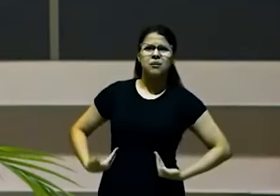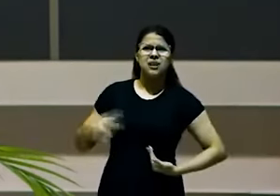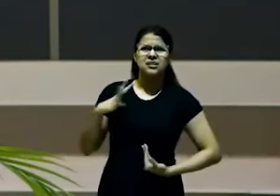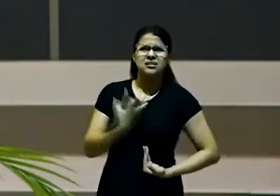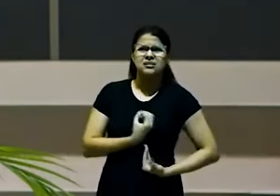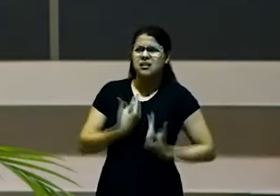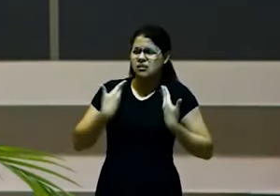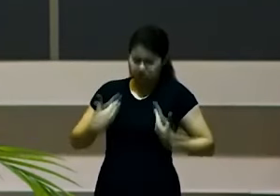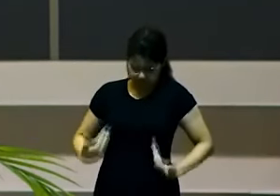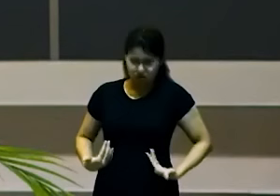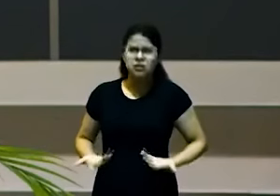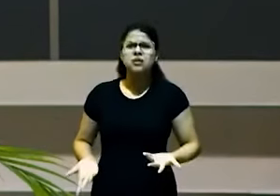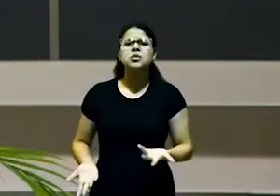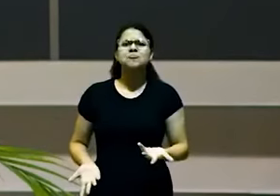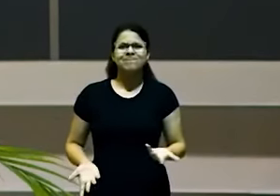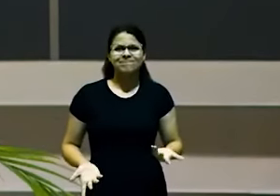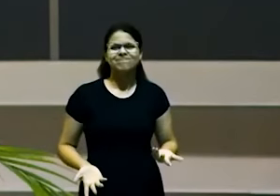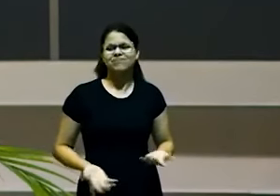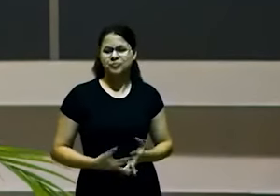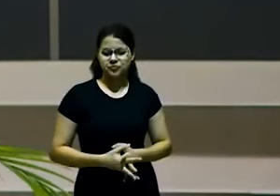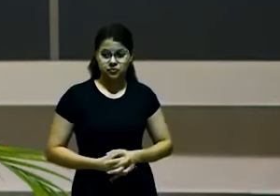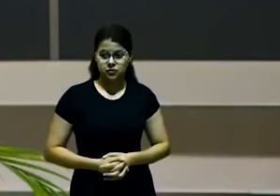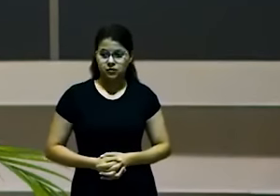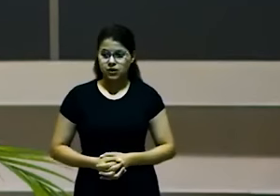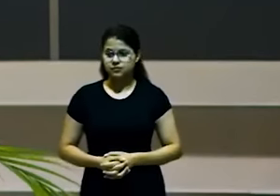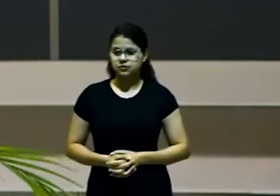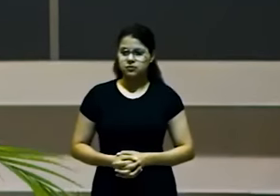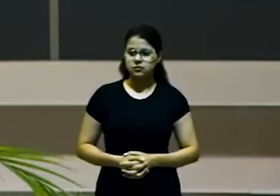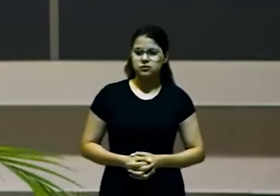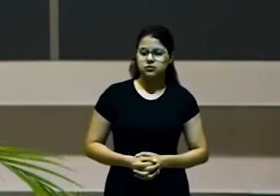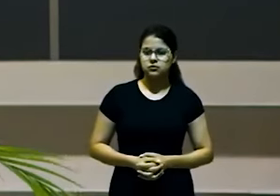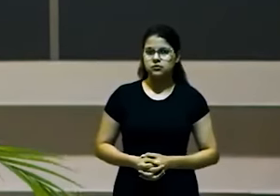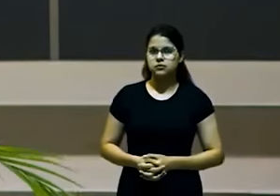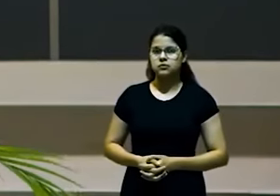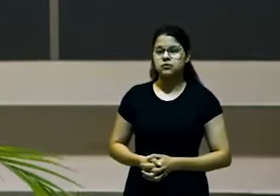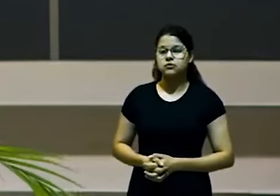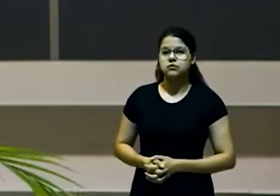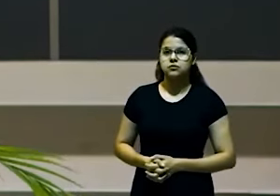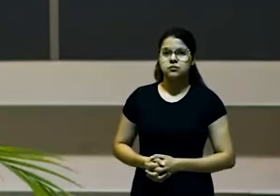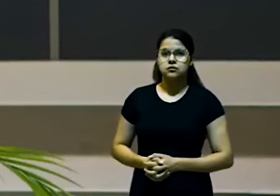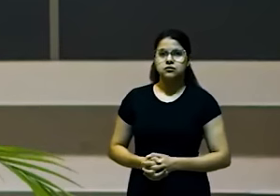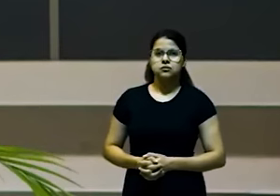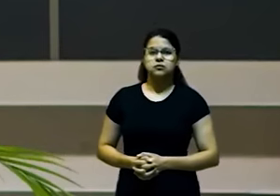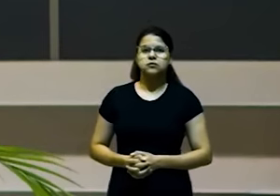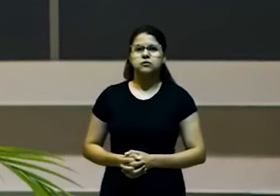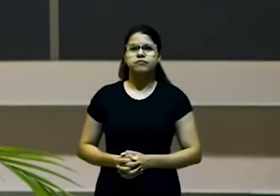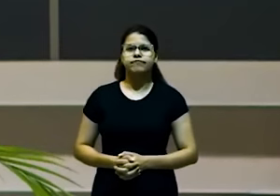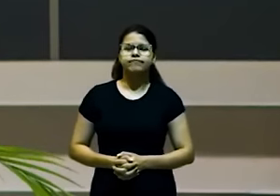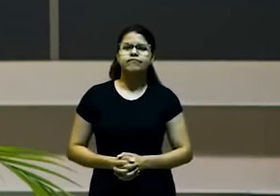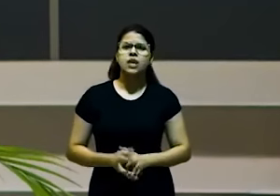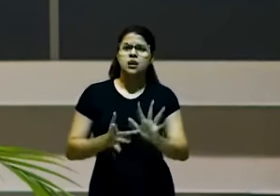aqui lav chand gç o fim chegou levaram